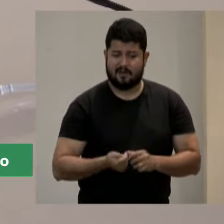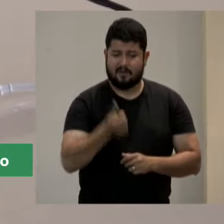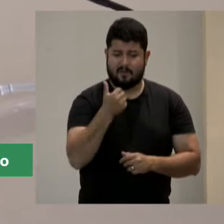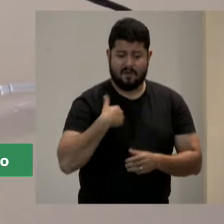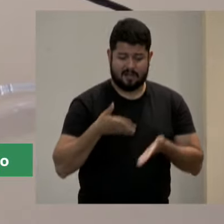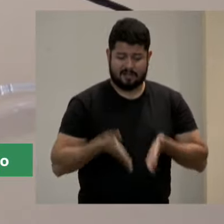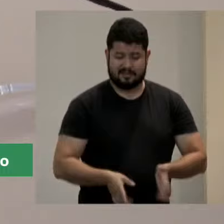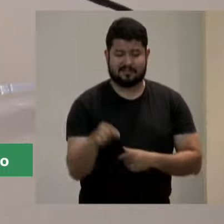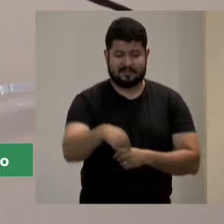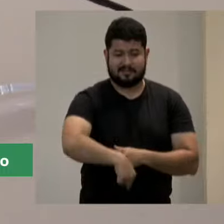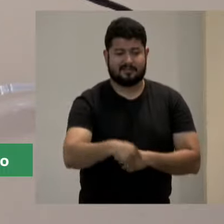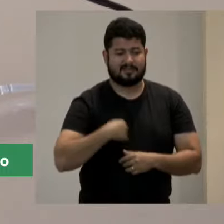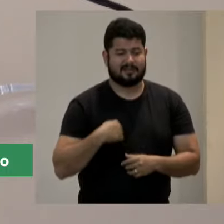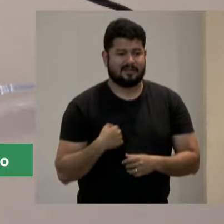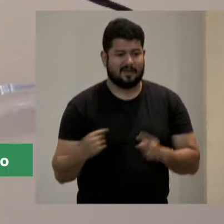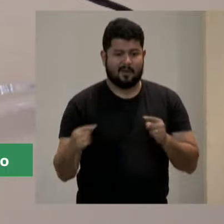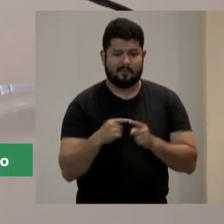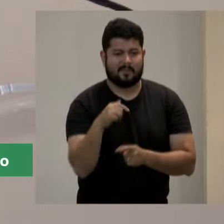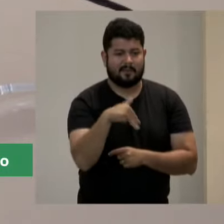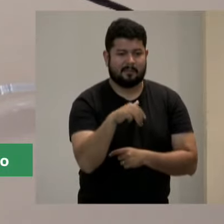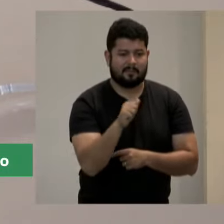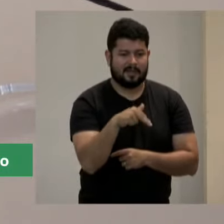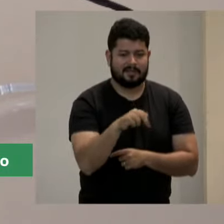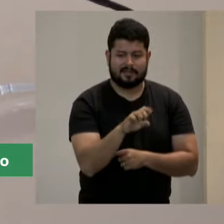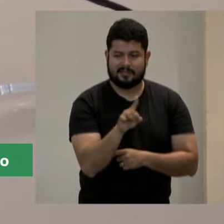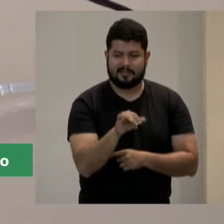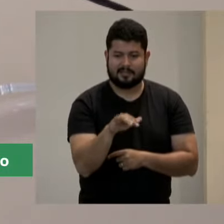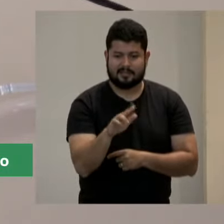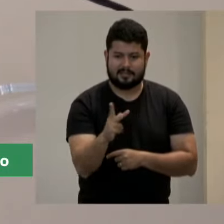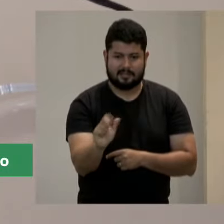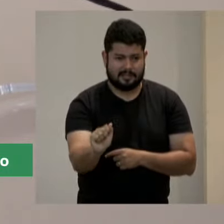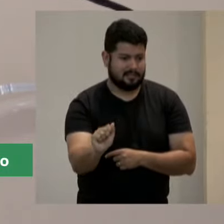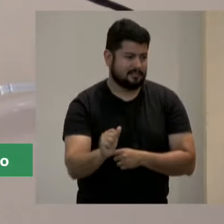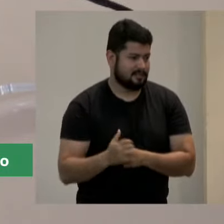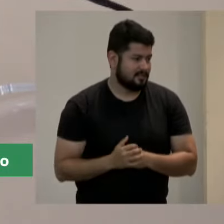me dizer que eu já sou mãe de manezinho, enfim.